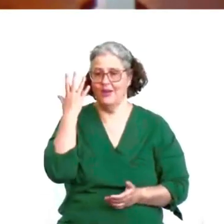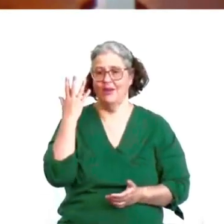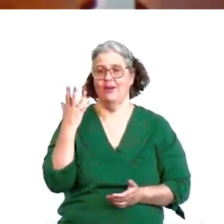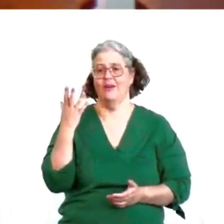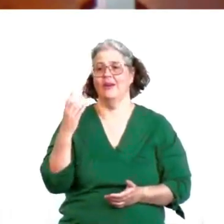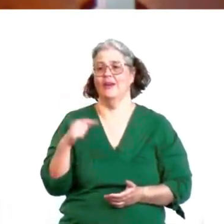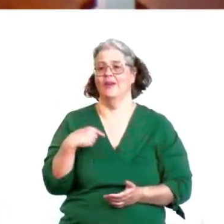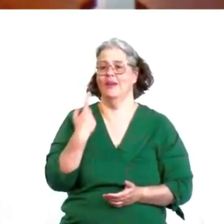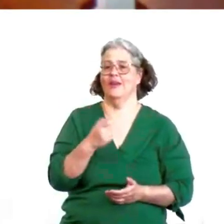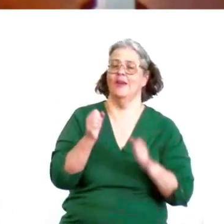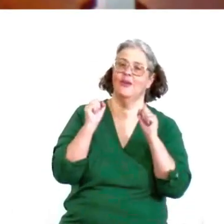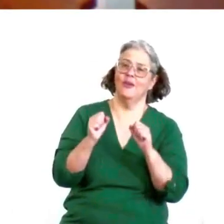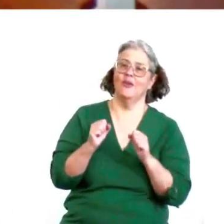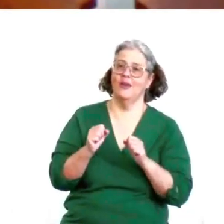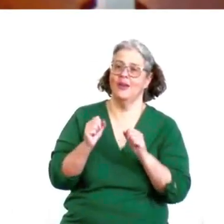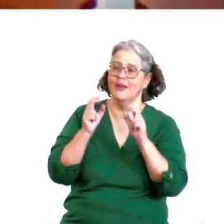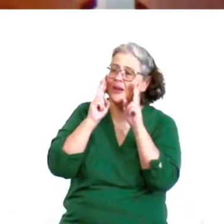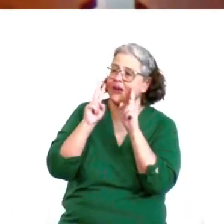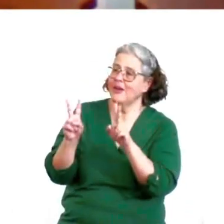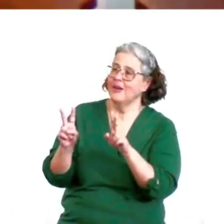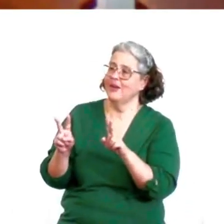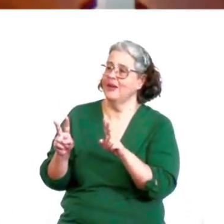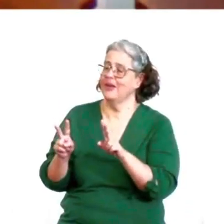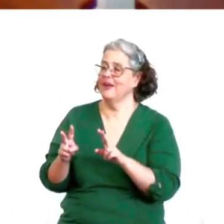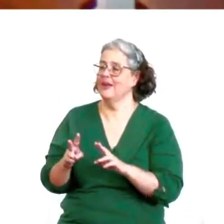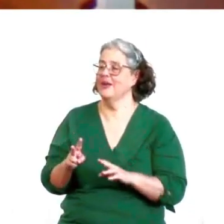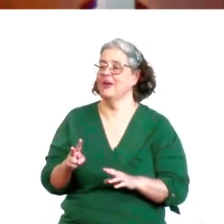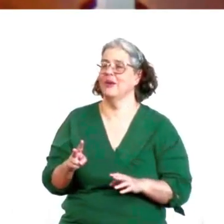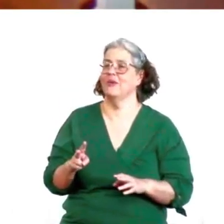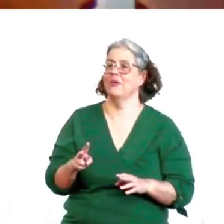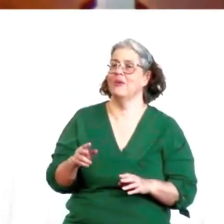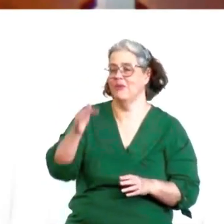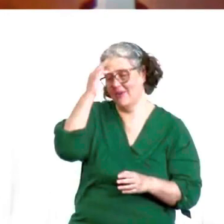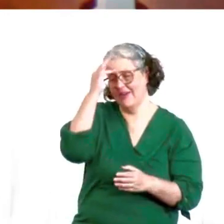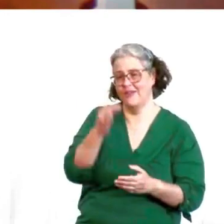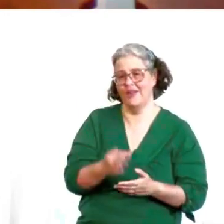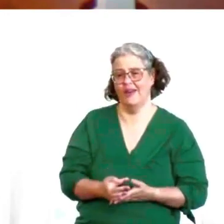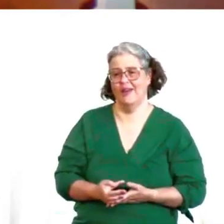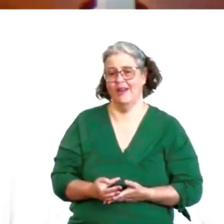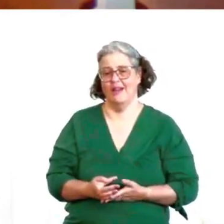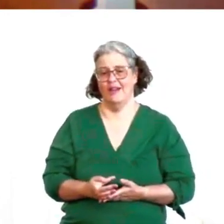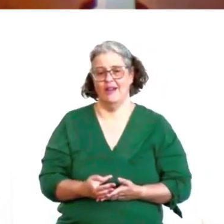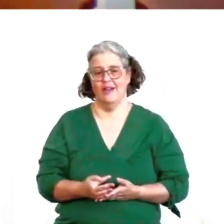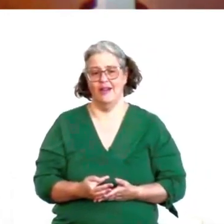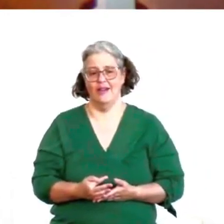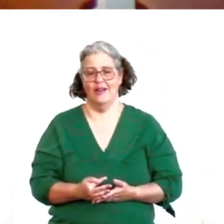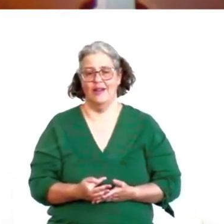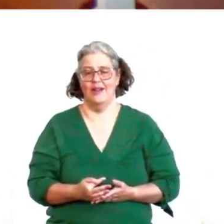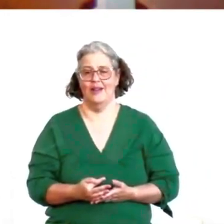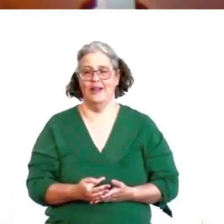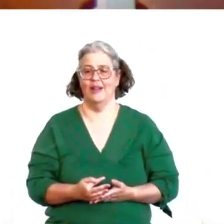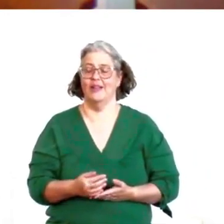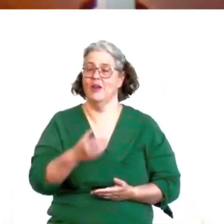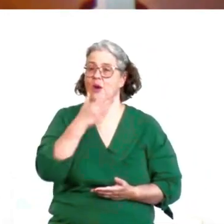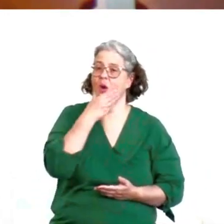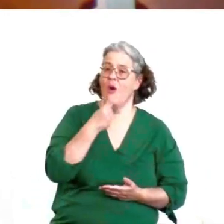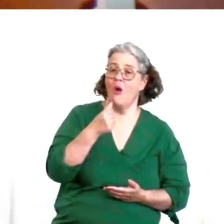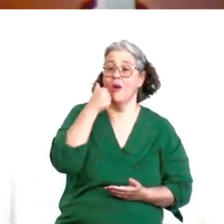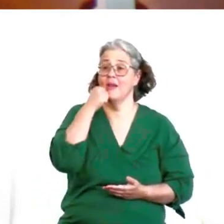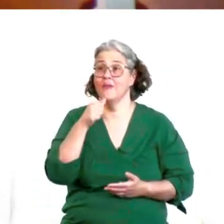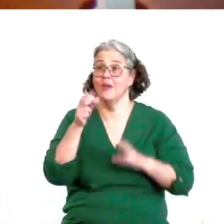para que nós pudéssemos olhar, como lemos na Galeria da Fé, que aquilo que esses homens e mulheres